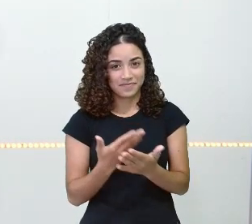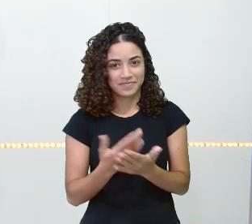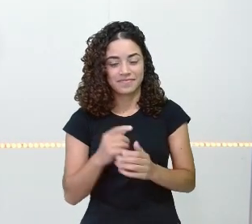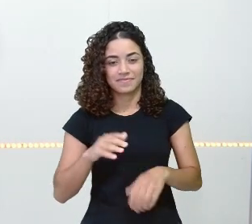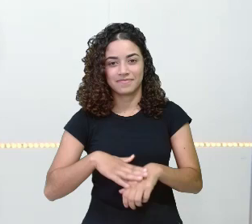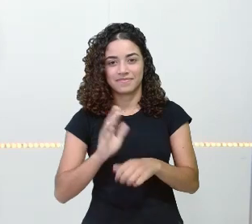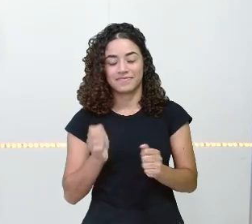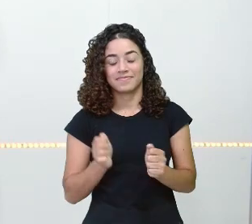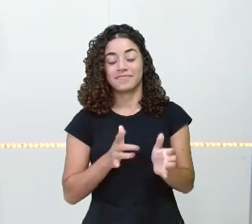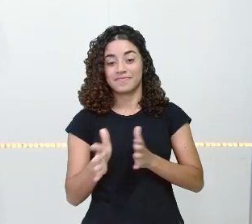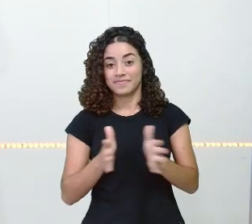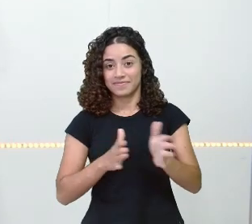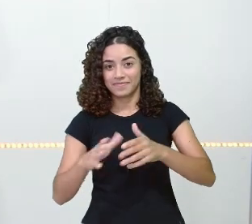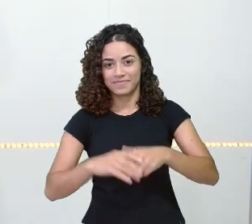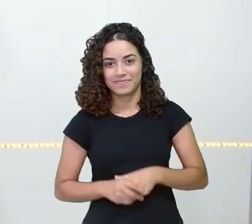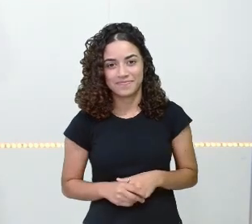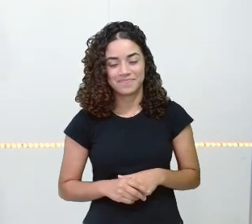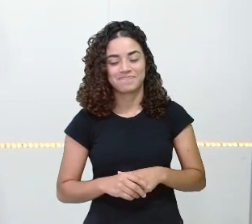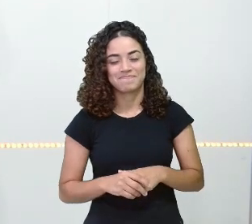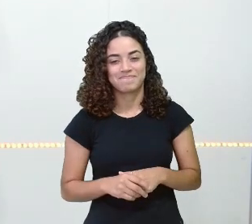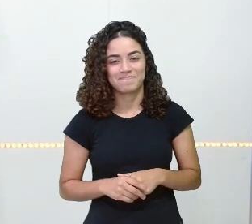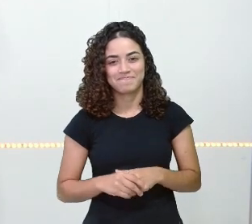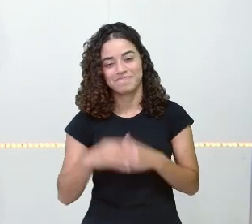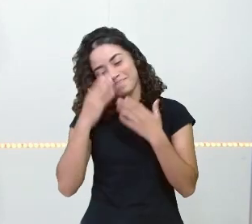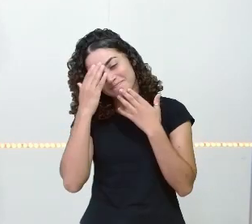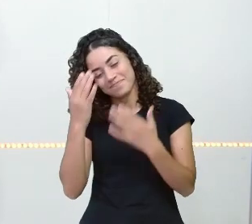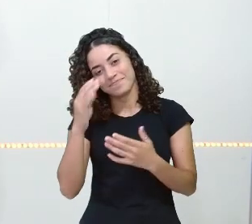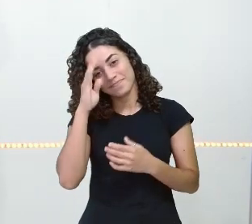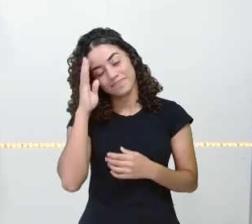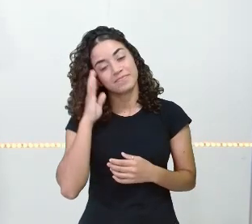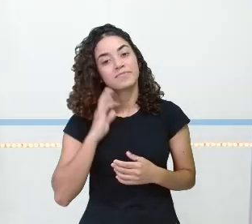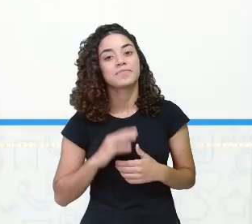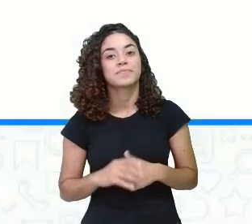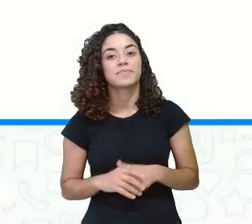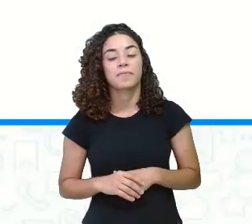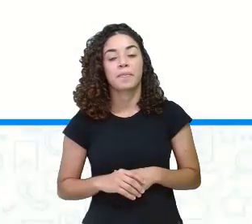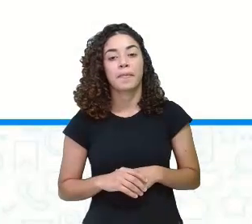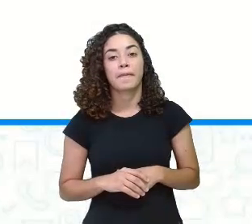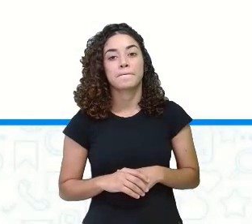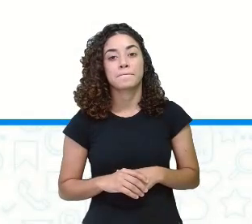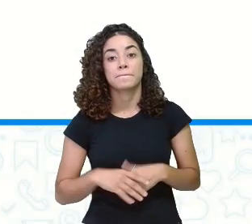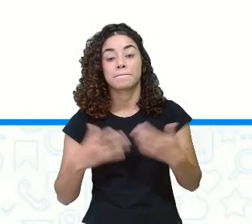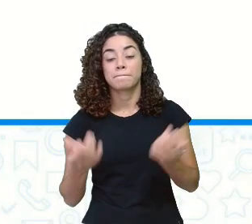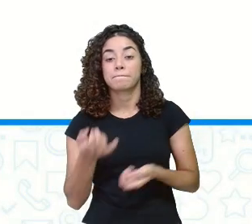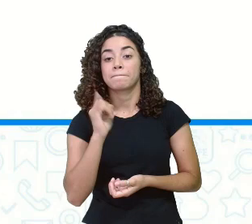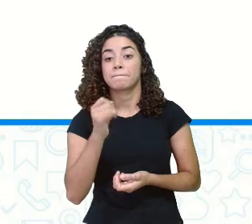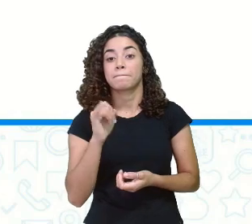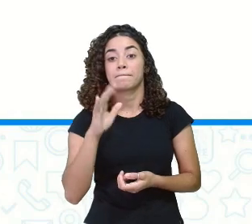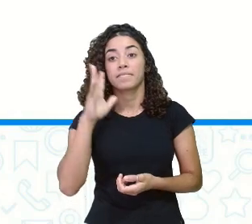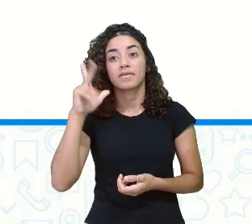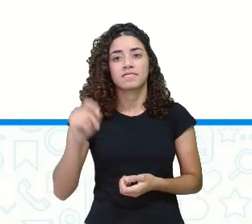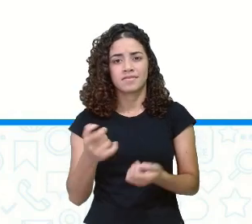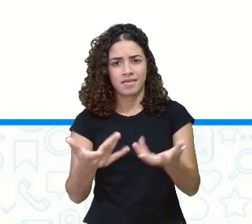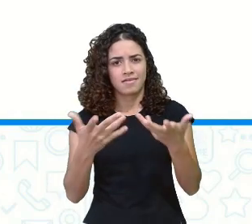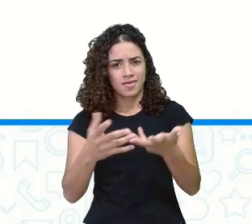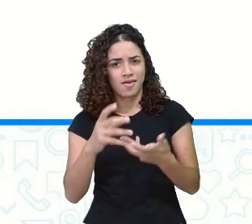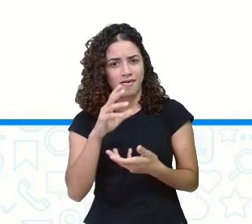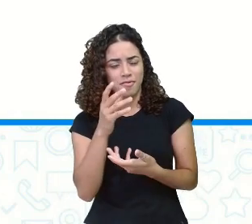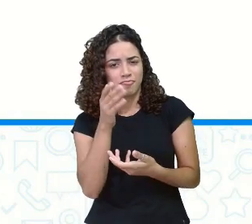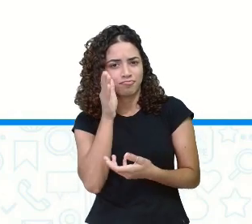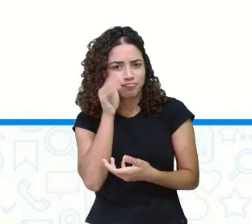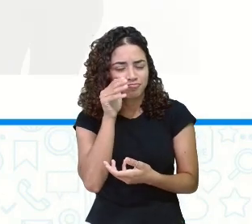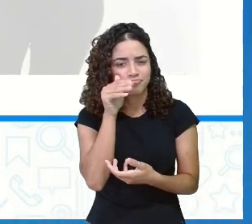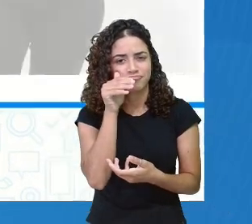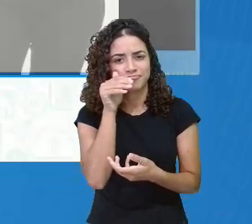Bem-vinda, Ingrid. Vamos lá? Olha só, conto africano. Quem quer ouvir aí um conto